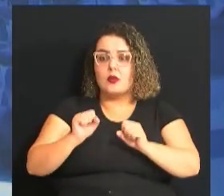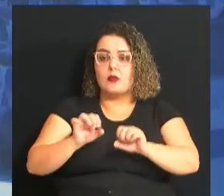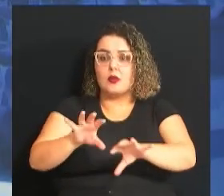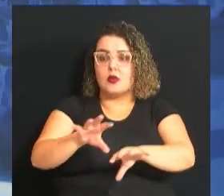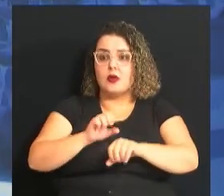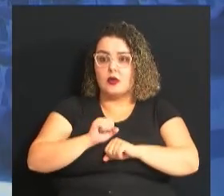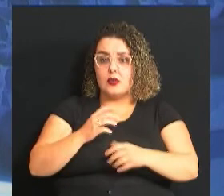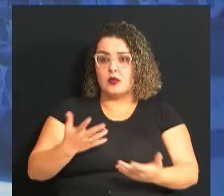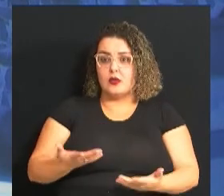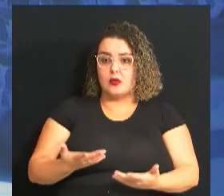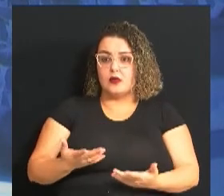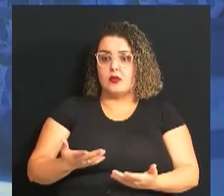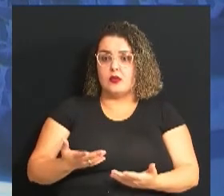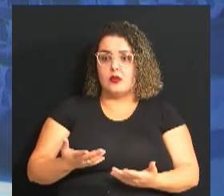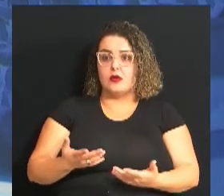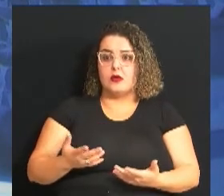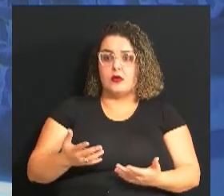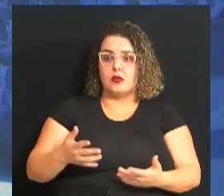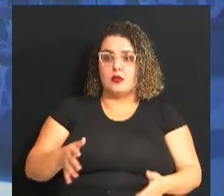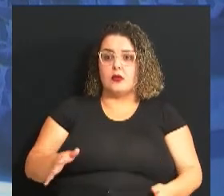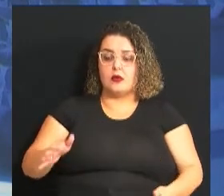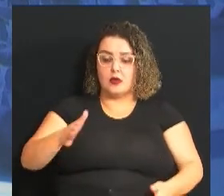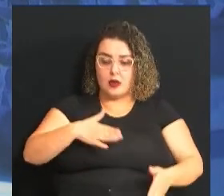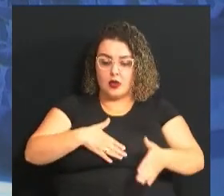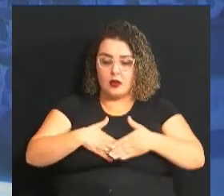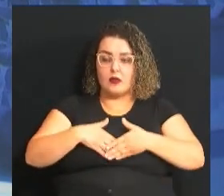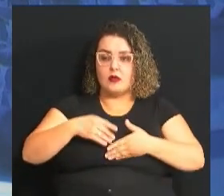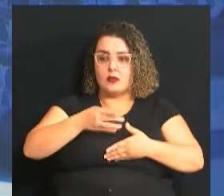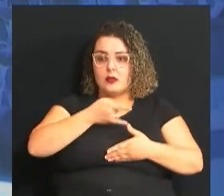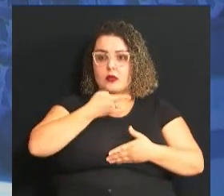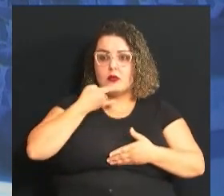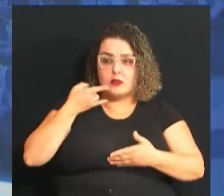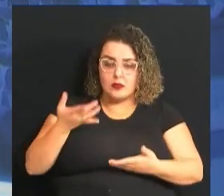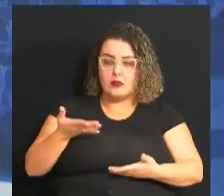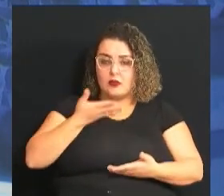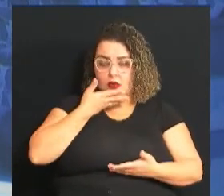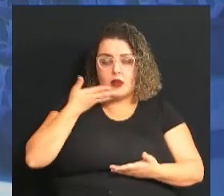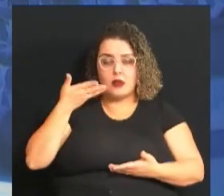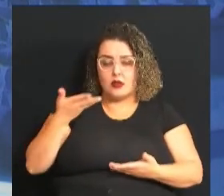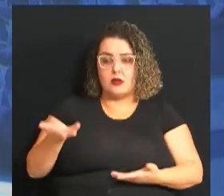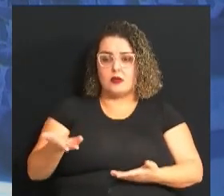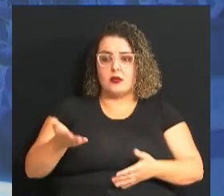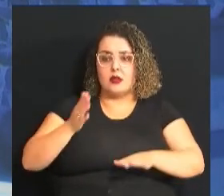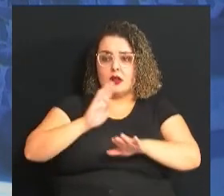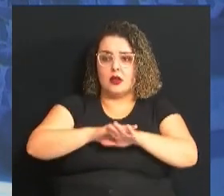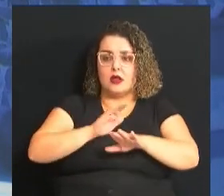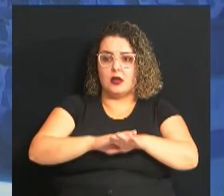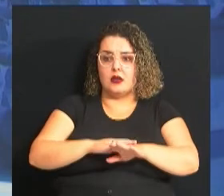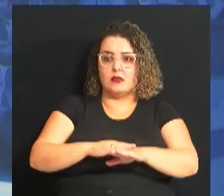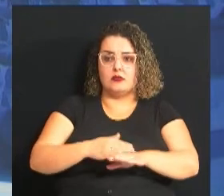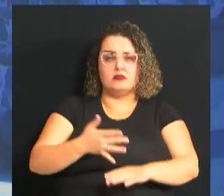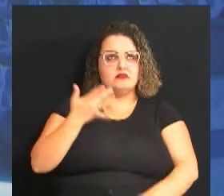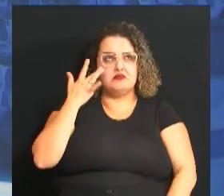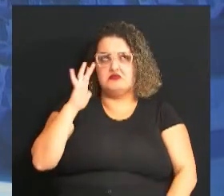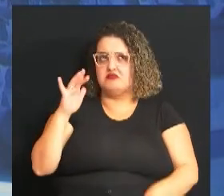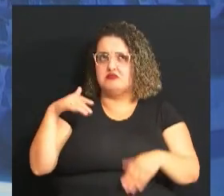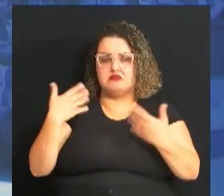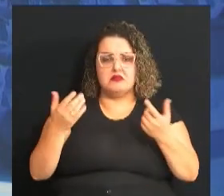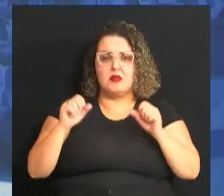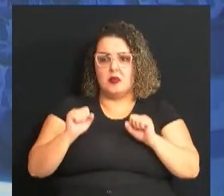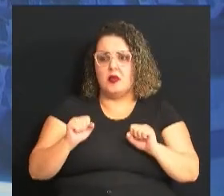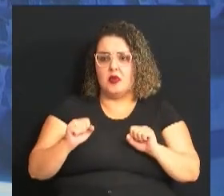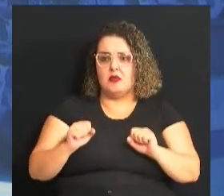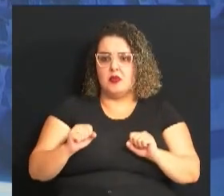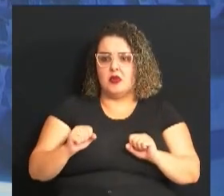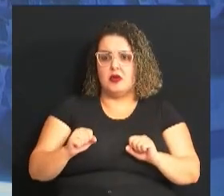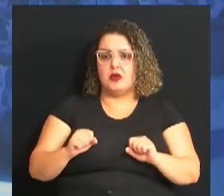hepatite, né? Uma simples troca de fralda, né? O senhor disse. Tem atos, tem ações aí que a gente nem imagina, mas pode estar ali se